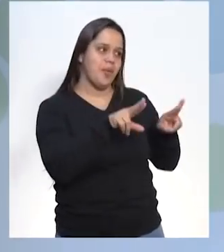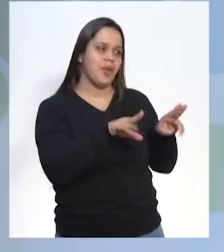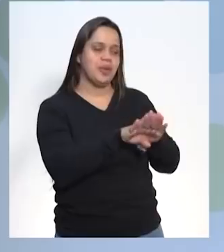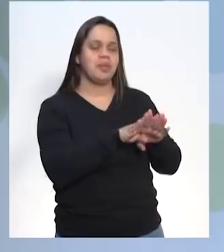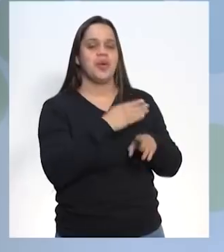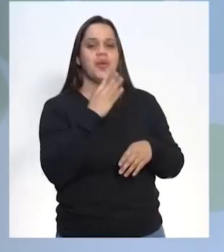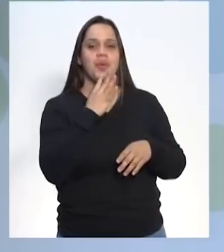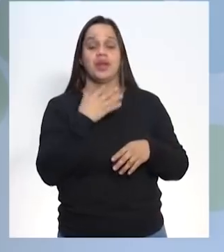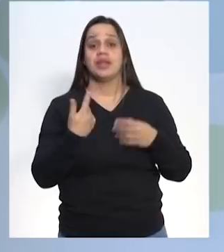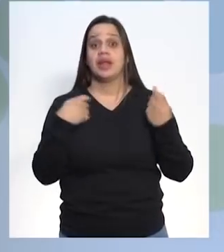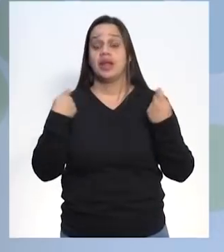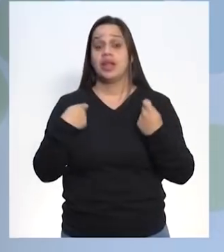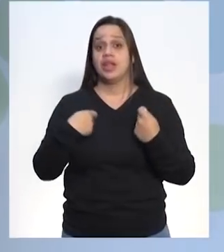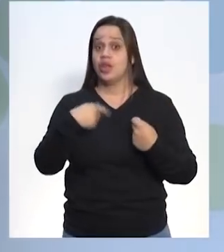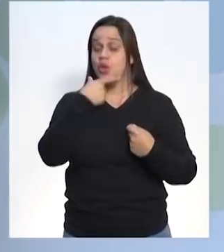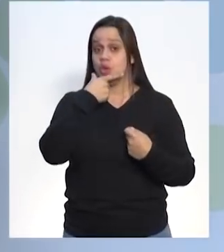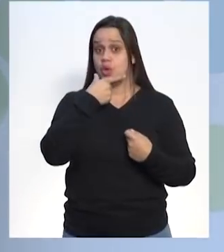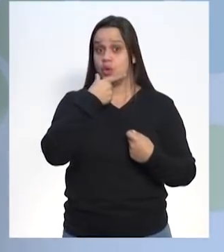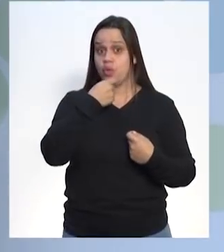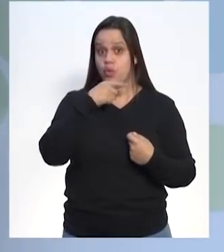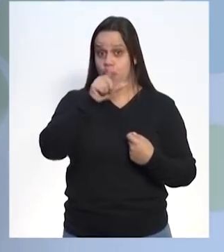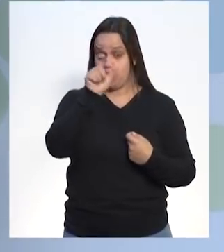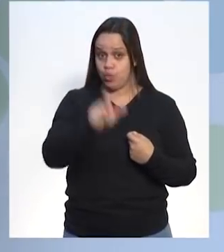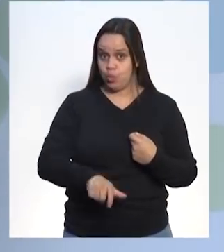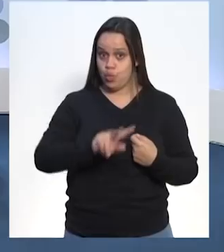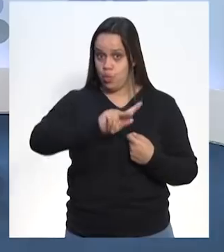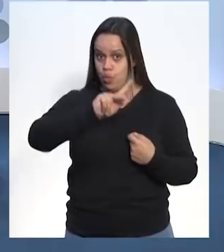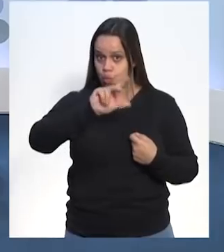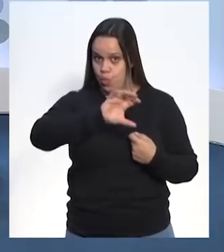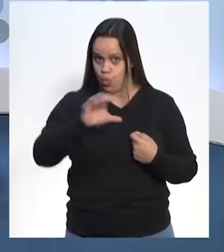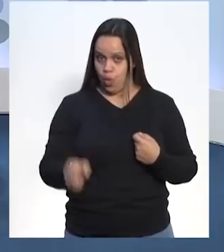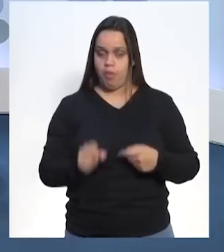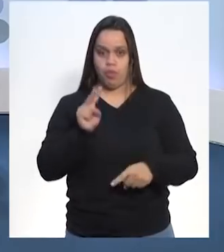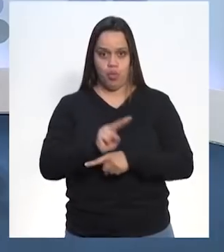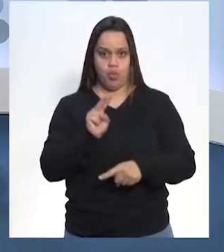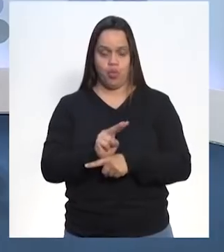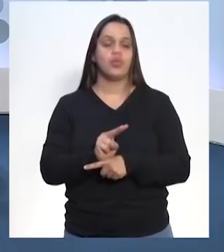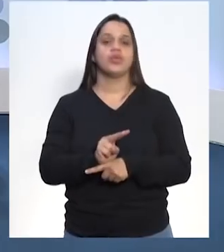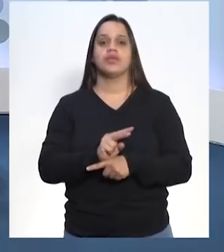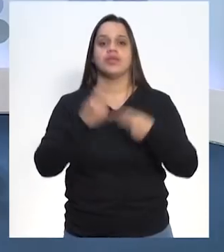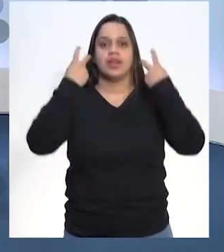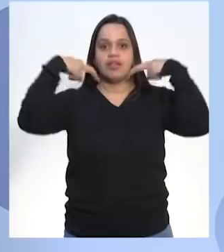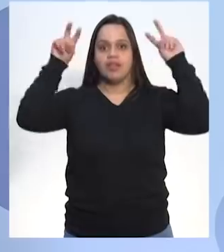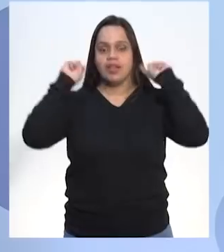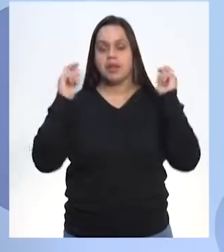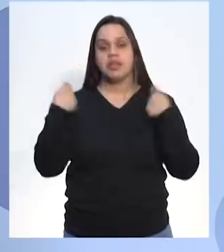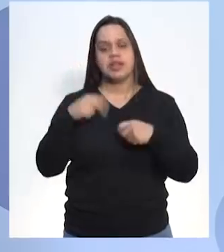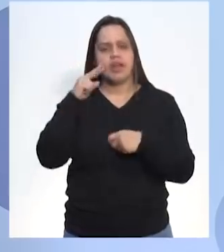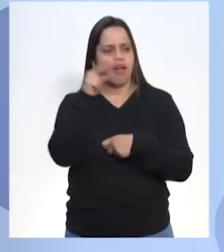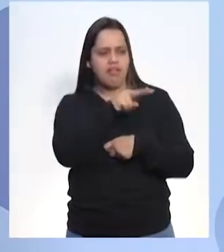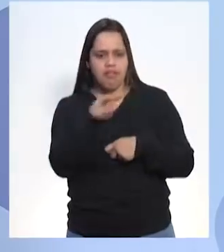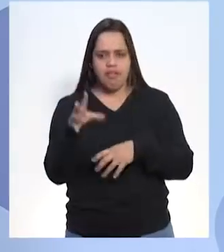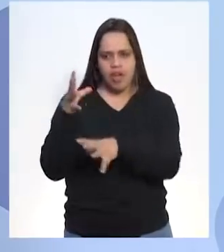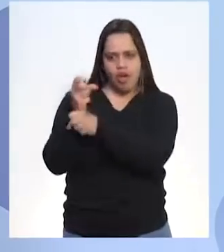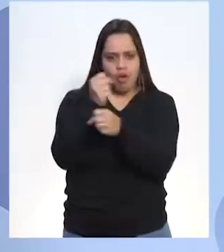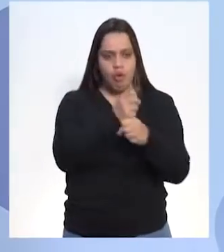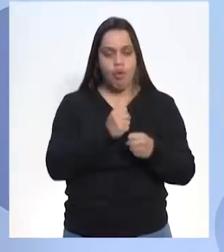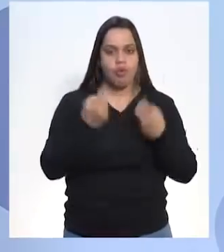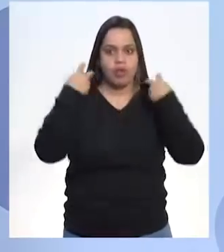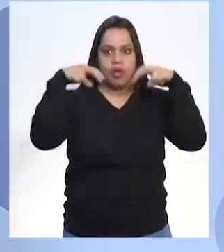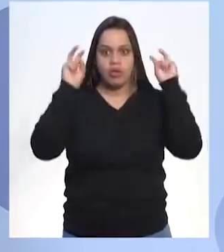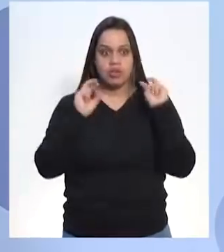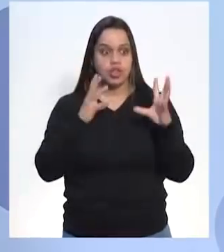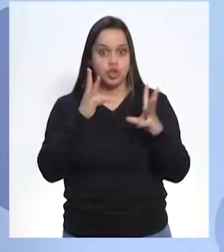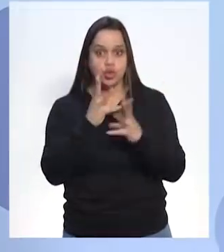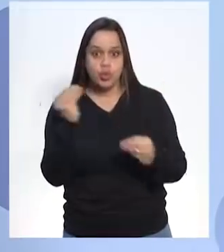precisava fazer a contagem daquelas ovelhas, né, Para Ale? ver se nenhuma tinha sumido ou se nenhuma tinha sido devorada por